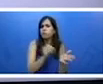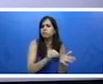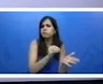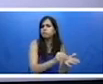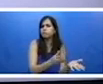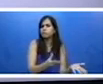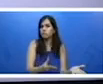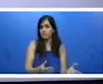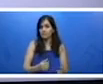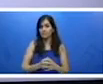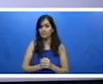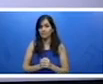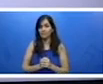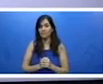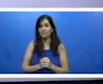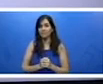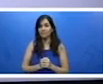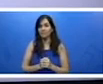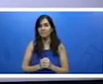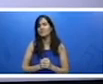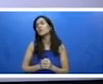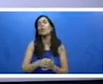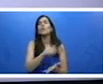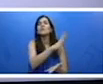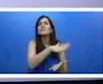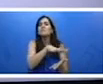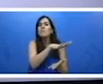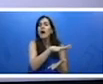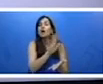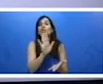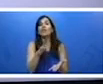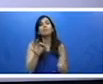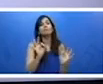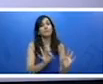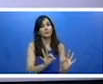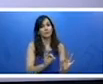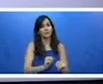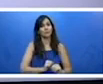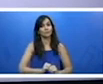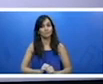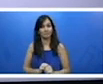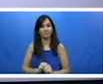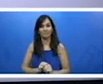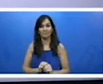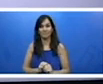colocar, o espaço já está definido, né?